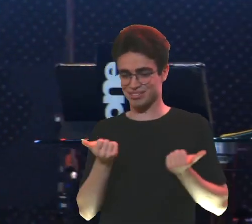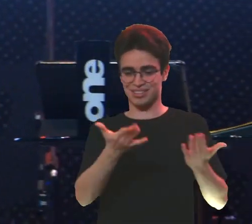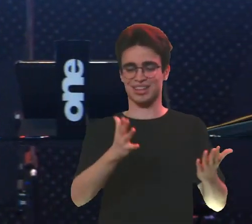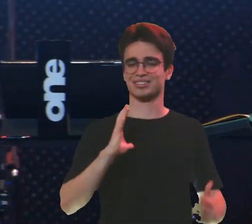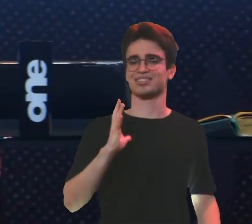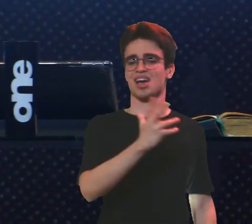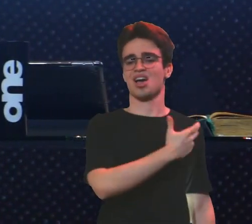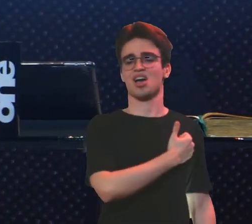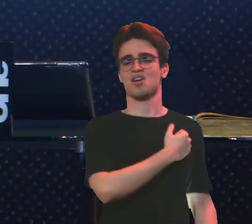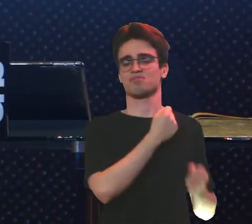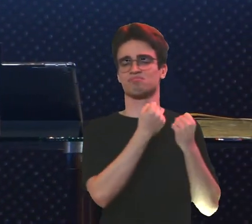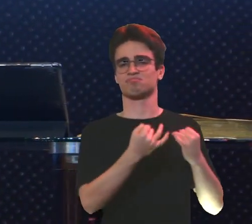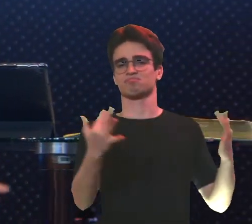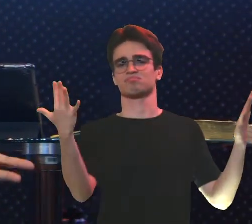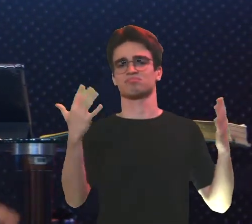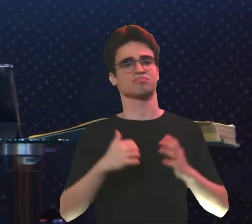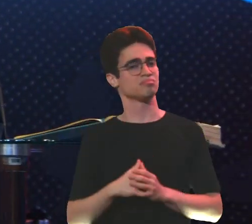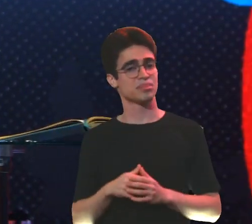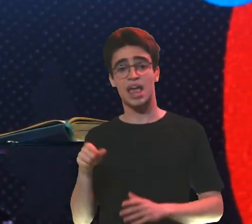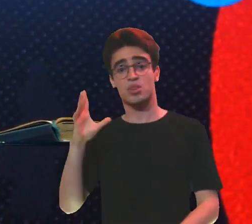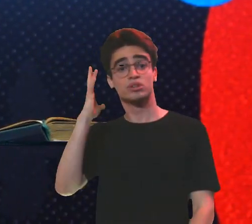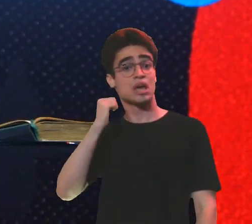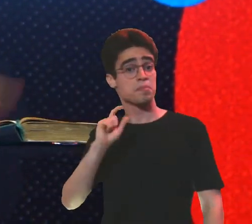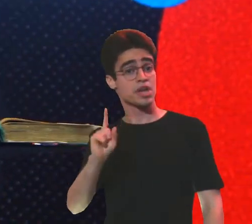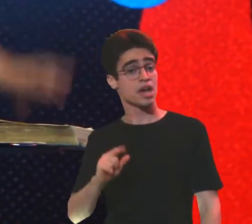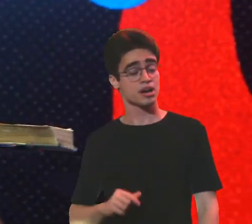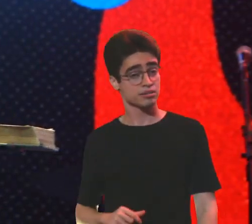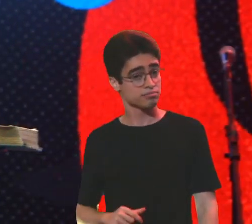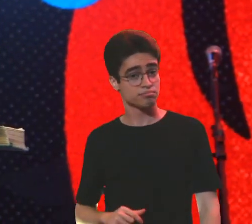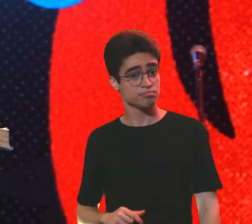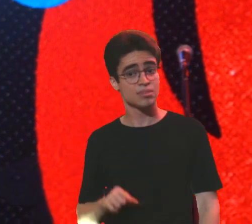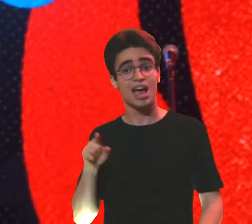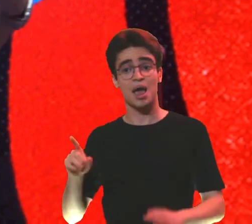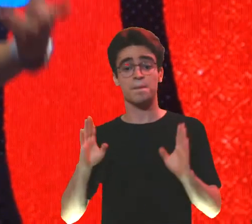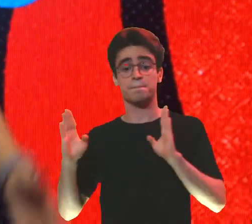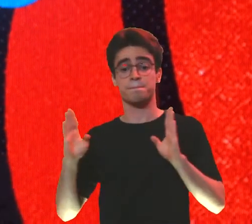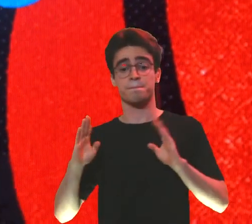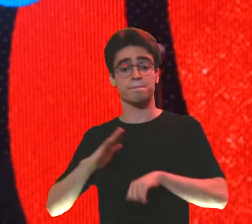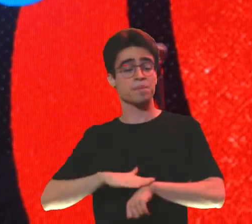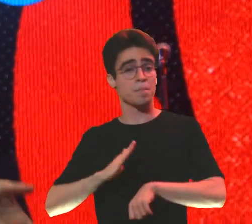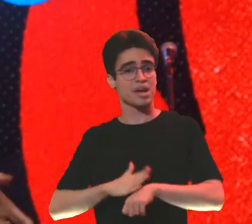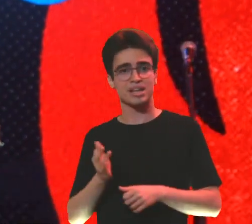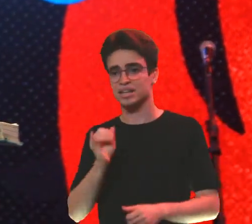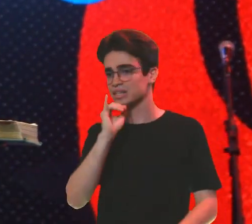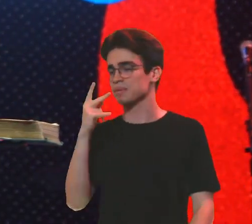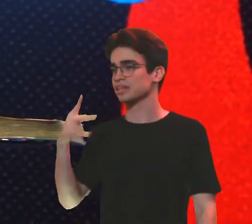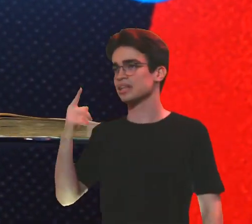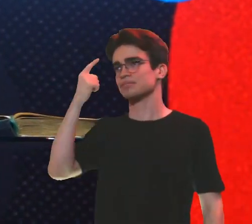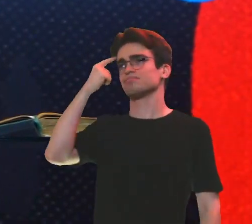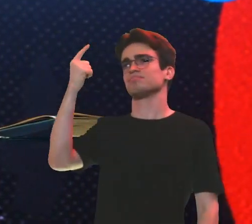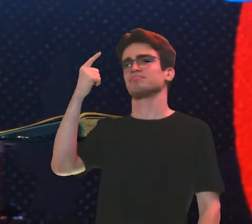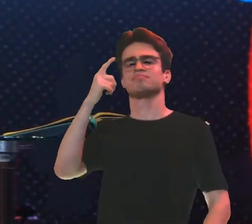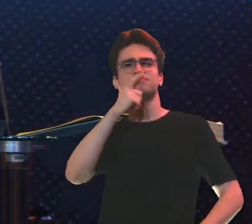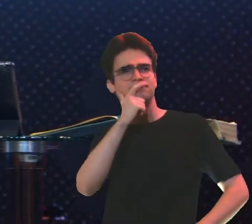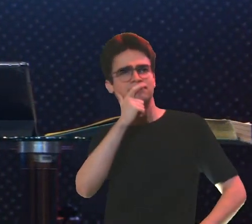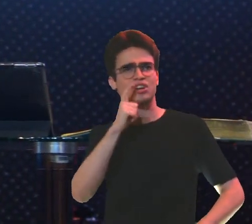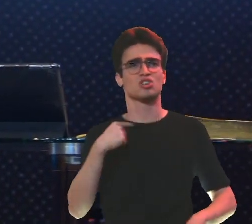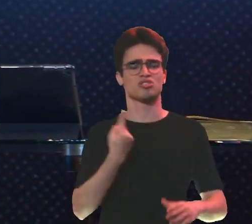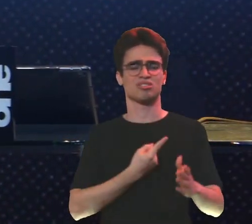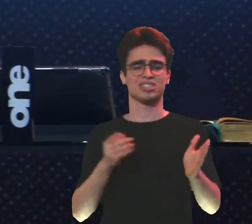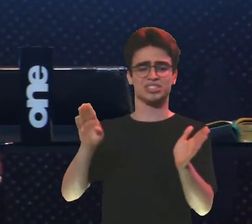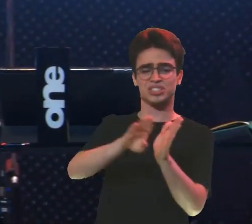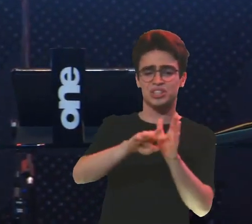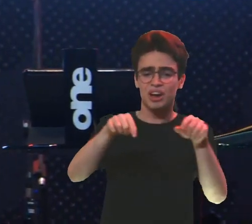salva. Ele não sabia. Naquele momento, talvez pela cabeça dele passasse, poxa, a gente veio até